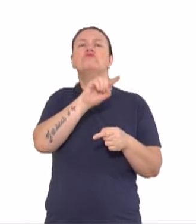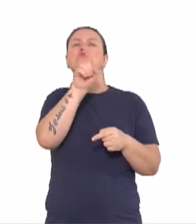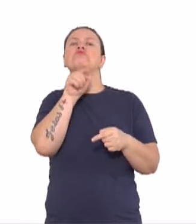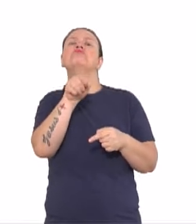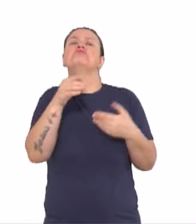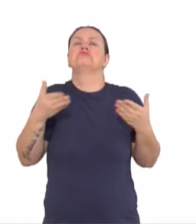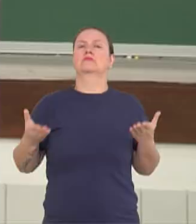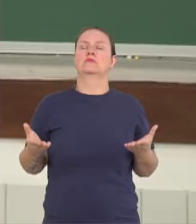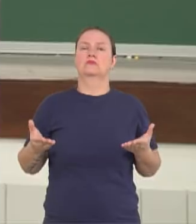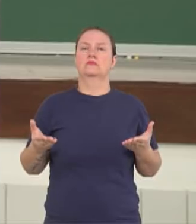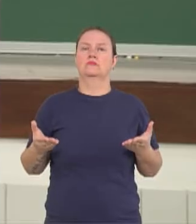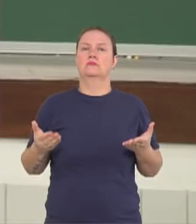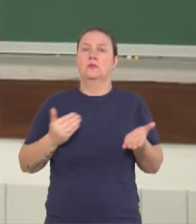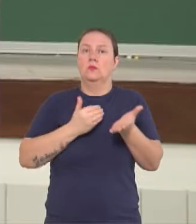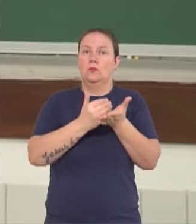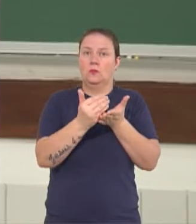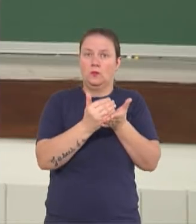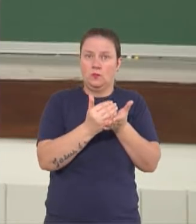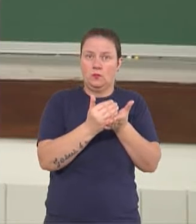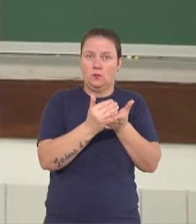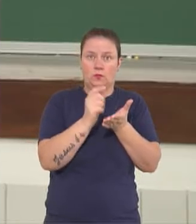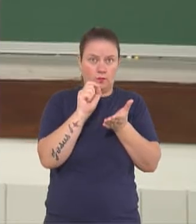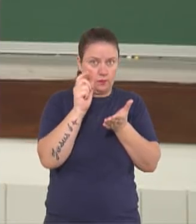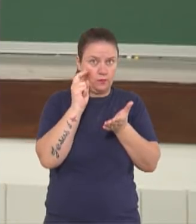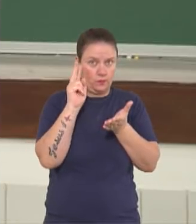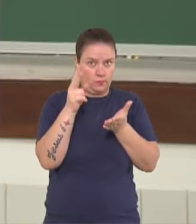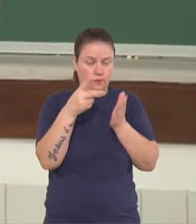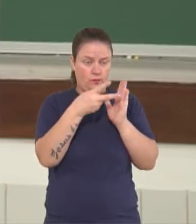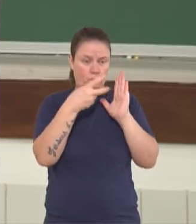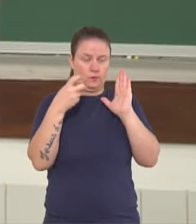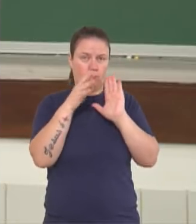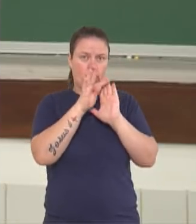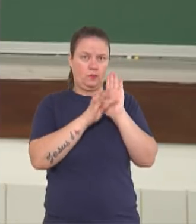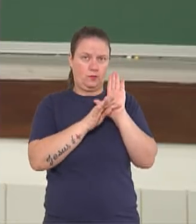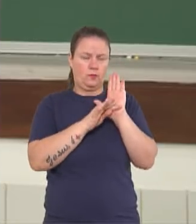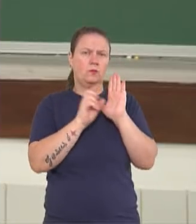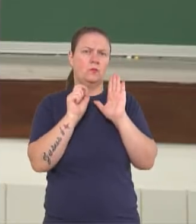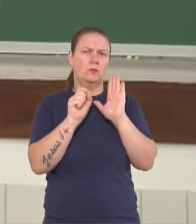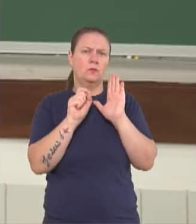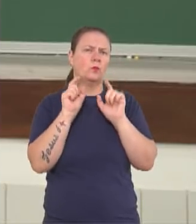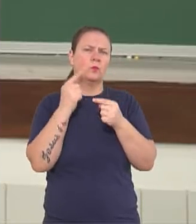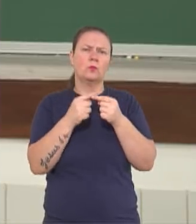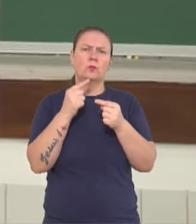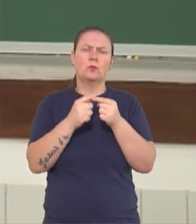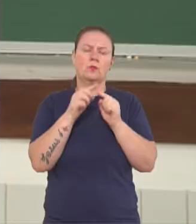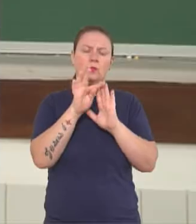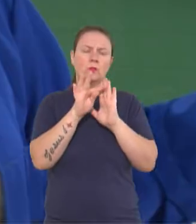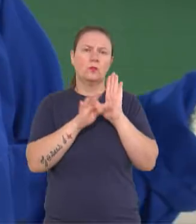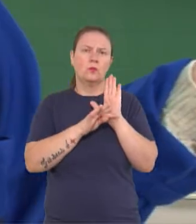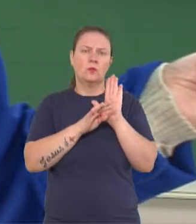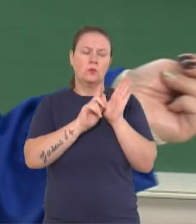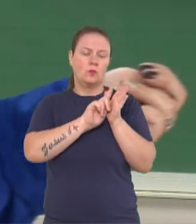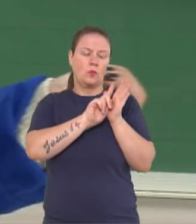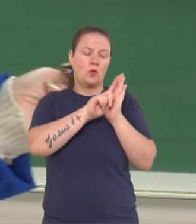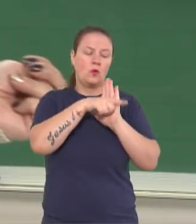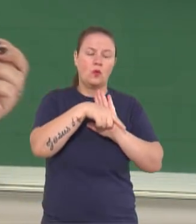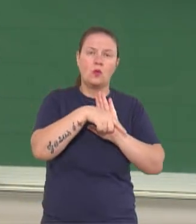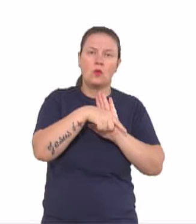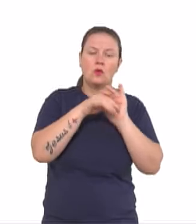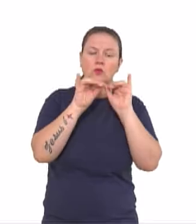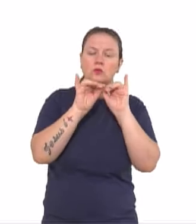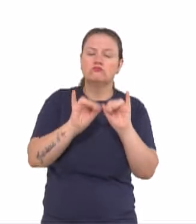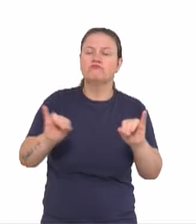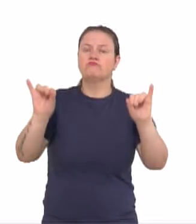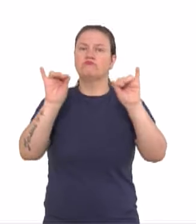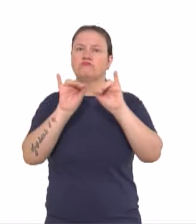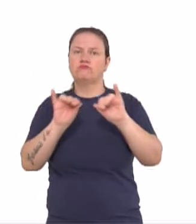início da aula, né? Que tinha esse título. Por que ele é considerado um texto do gênero notícia?